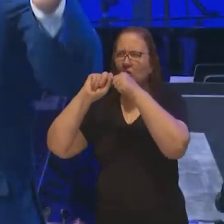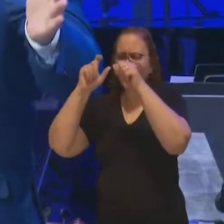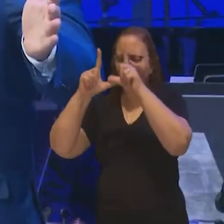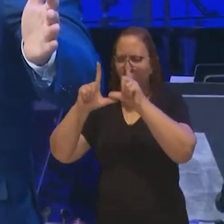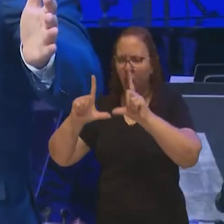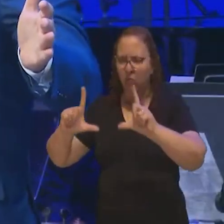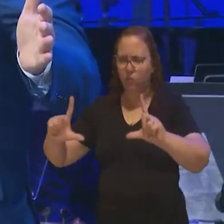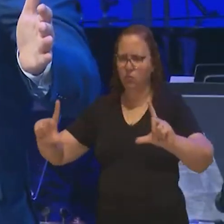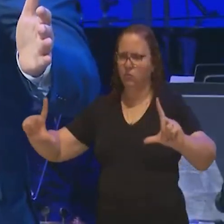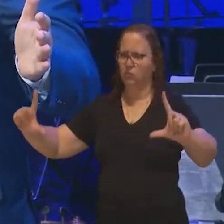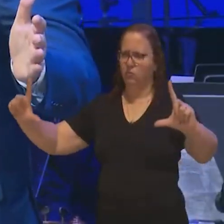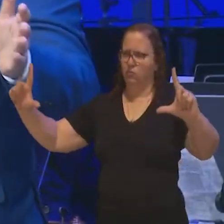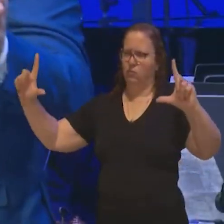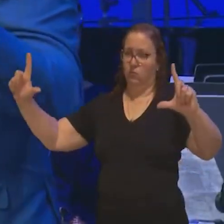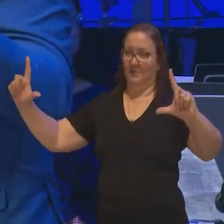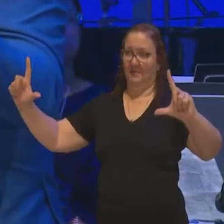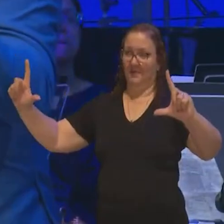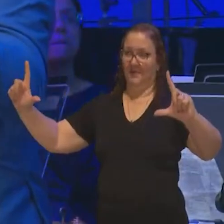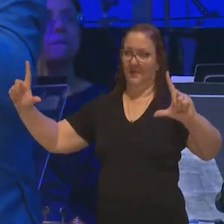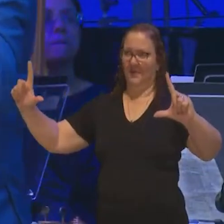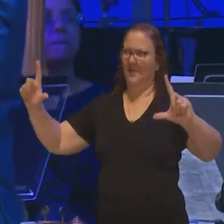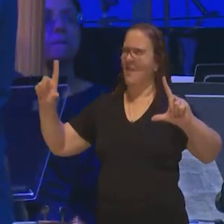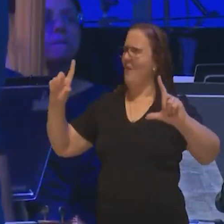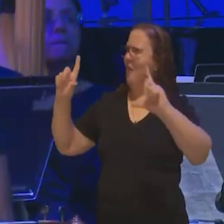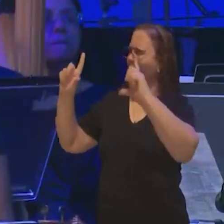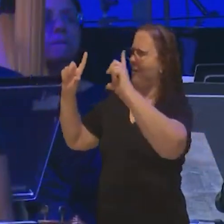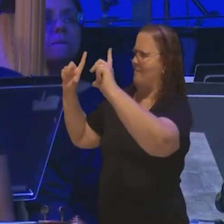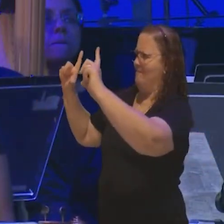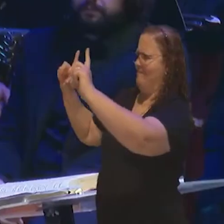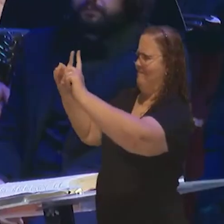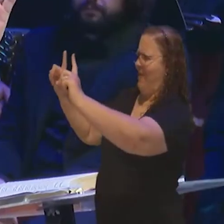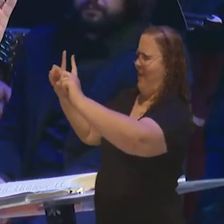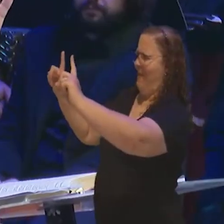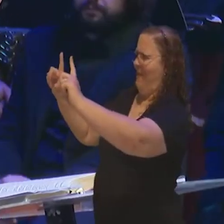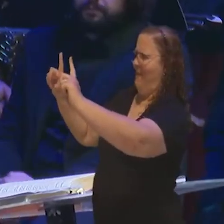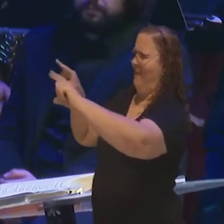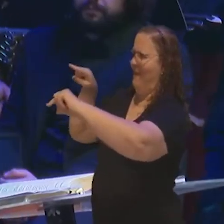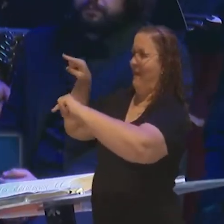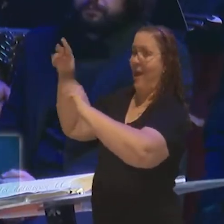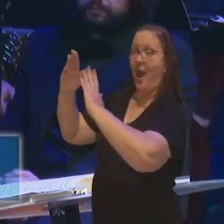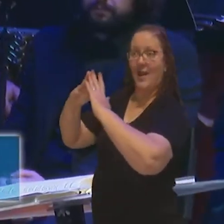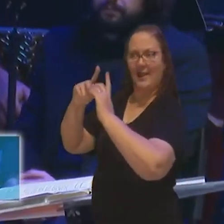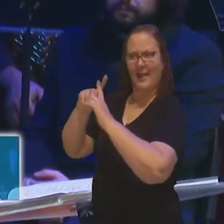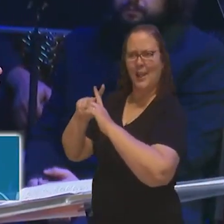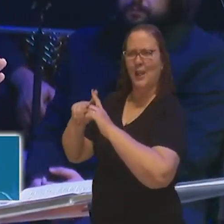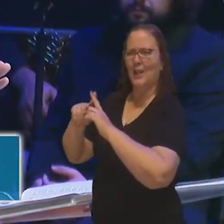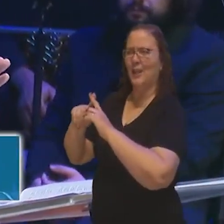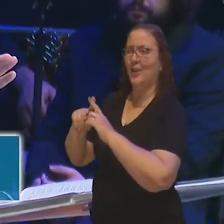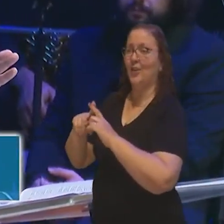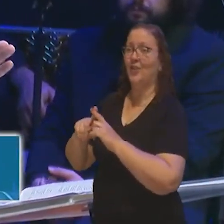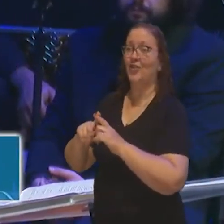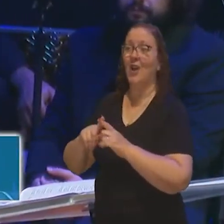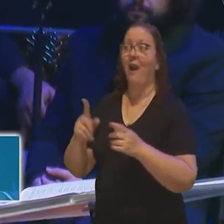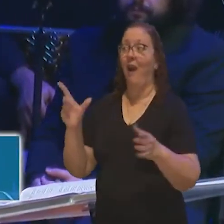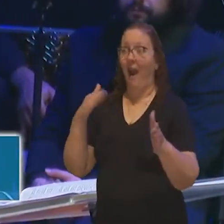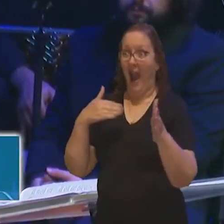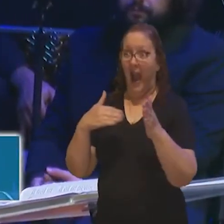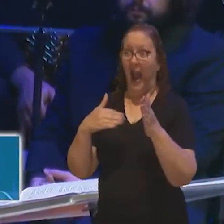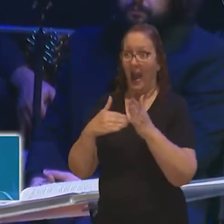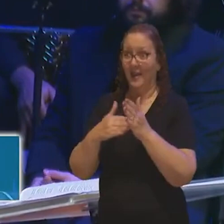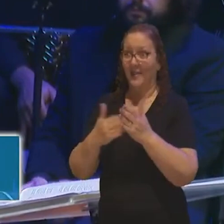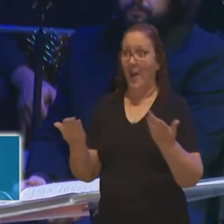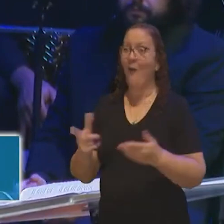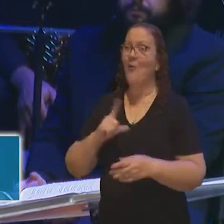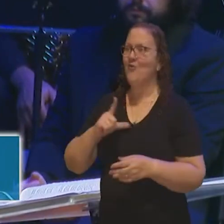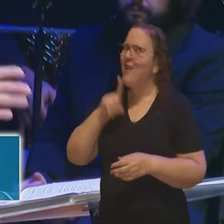grande fotografia, e aquela fotografia ficaria exposta para sempre, como até hoje ela